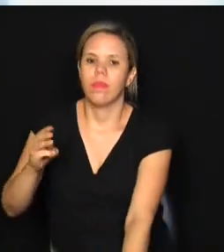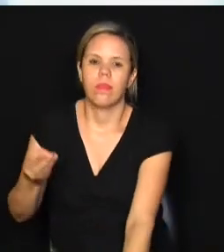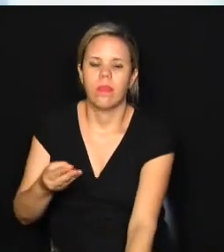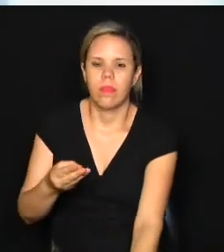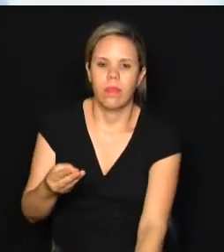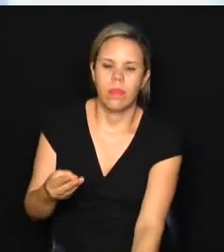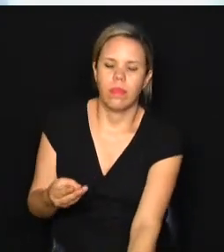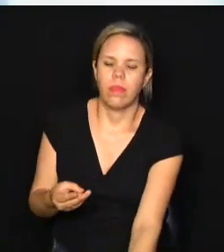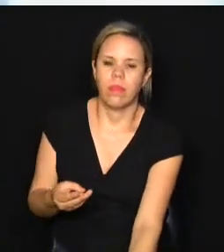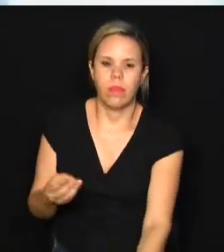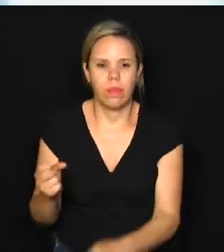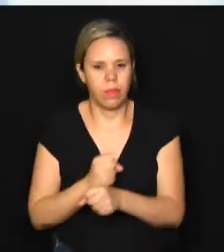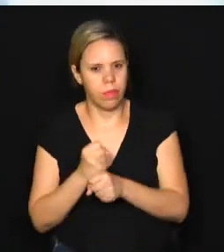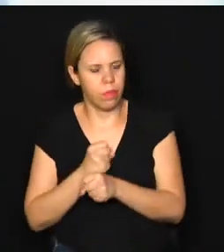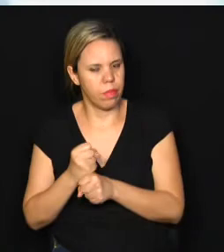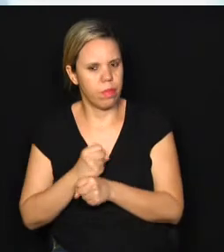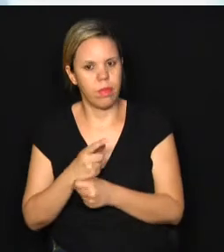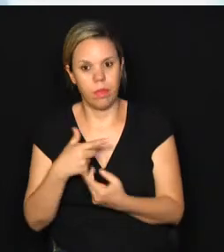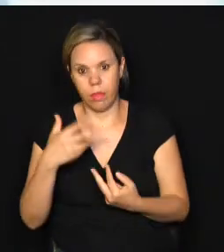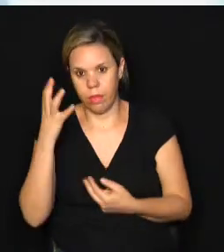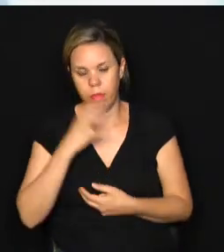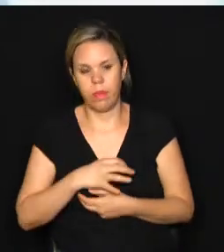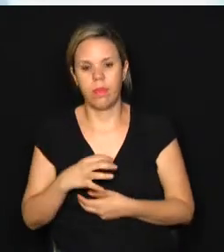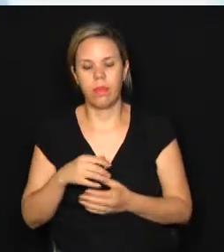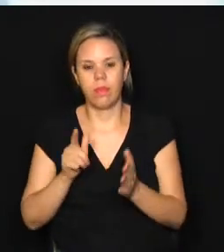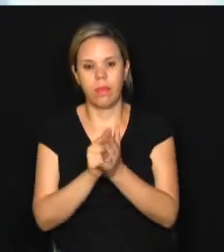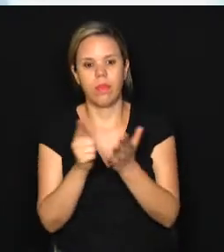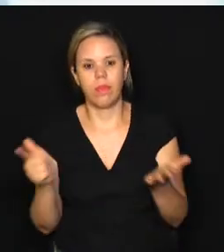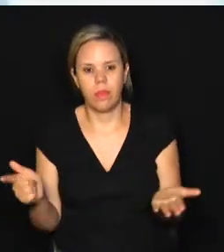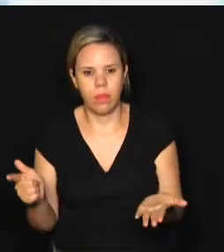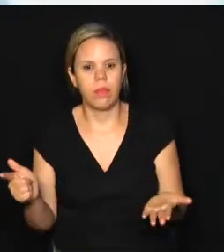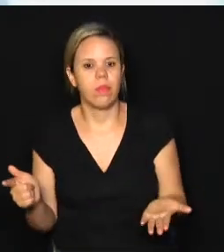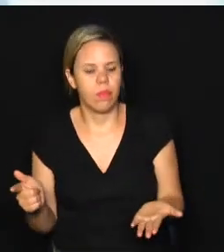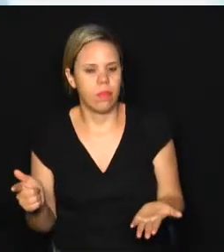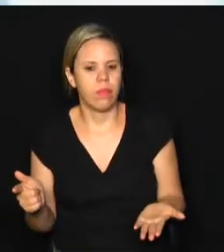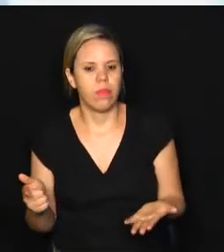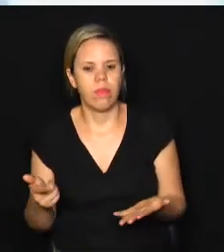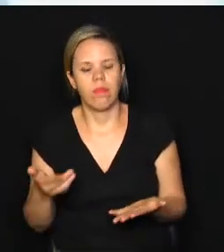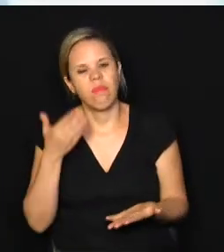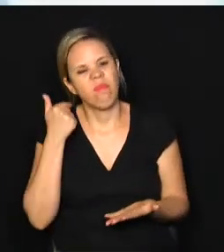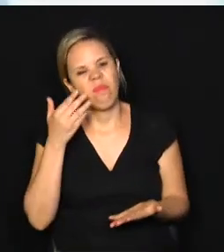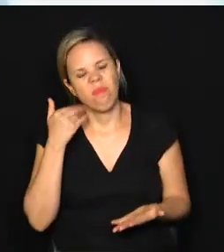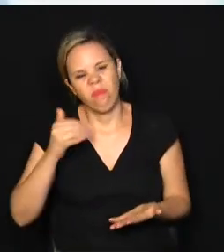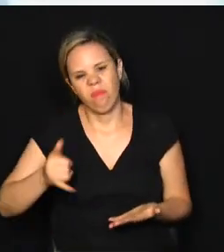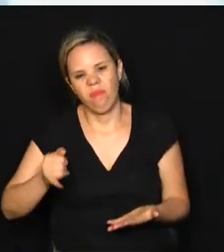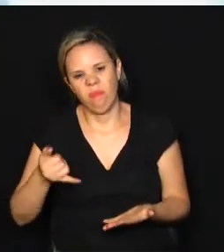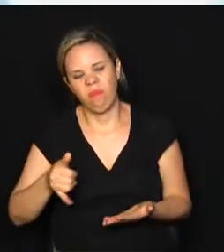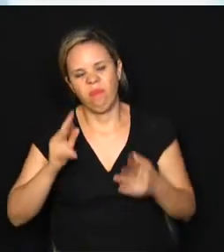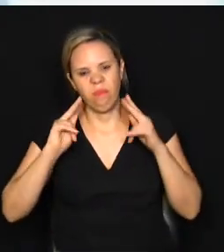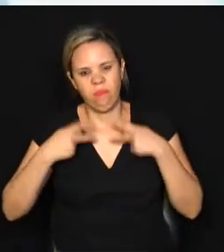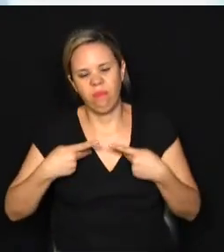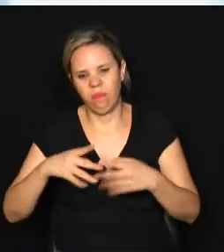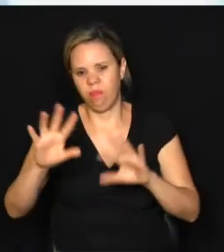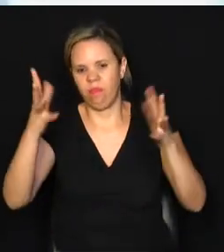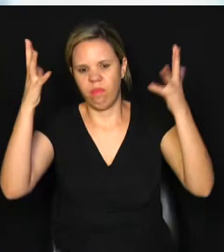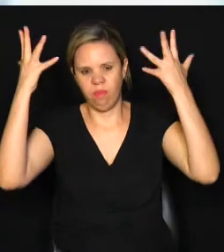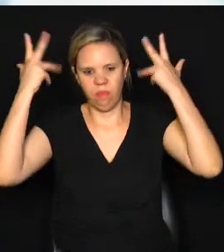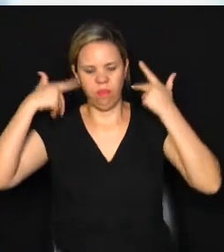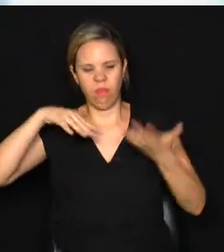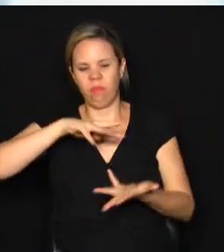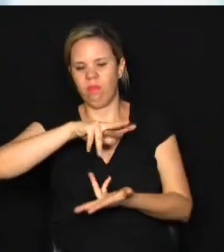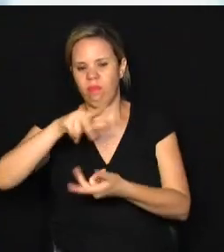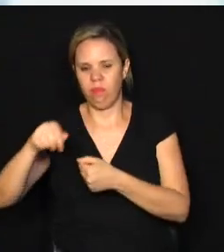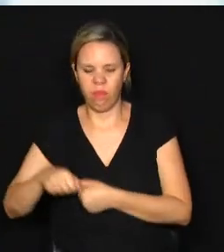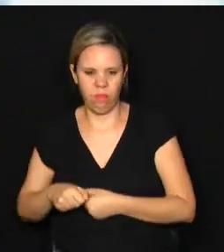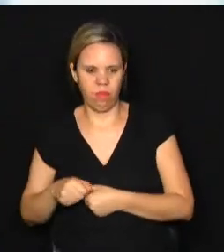séria. Essa semana saiu no The Guardian, no jornal também, que a exploração humana da natureza, né, do planeta como um todo,